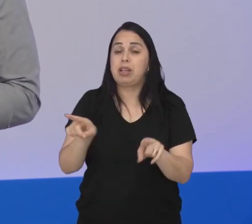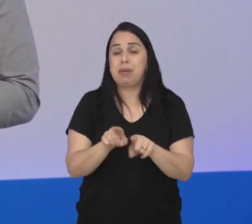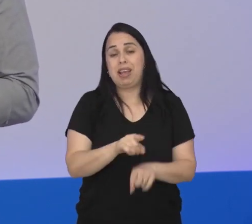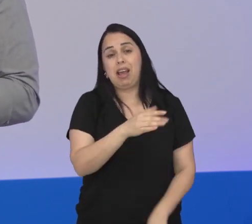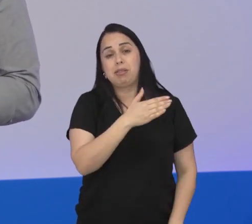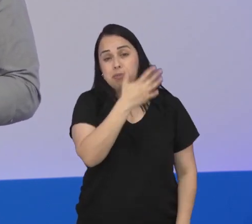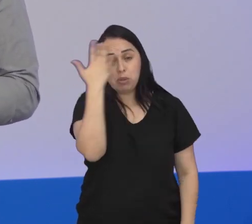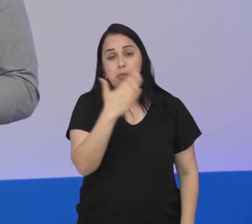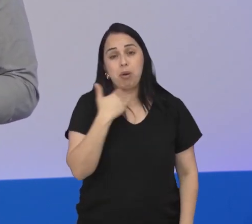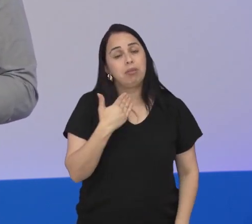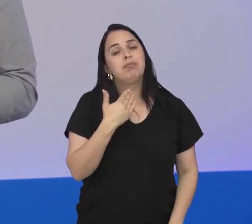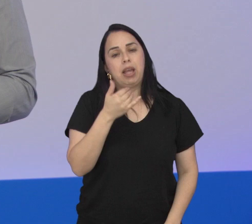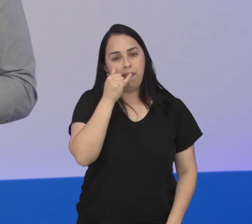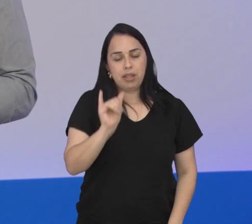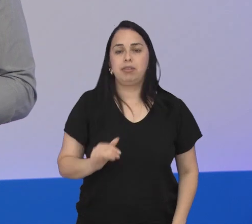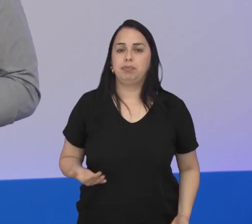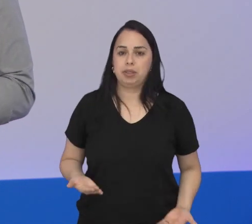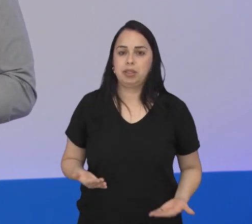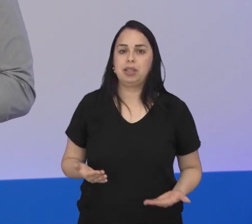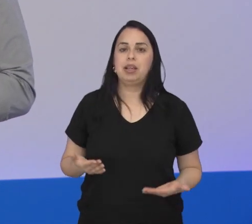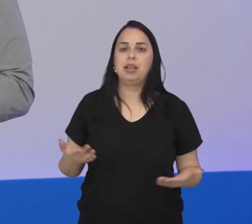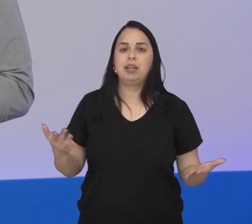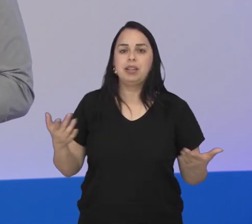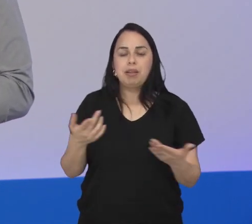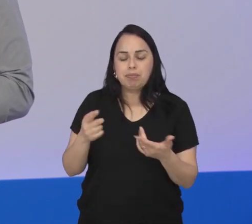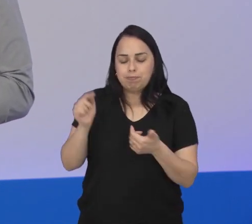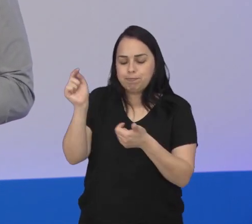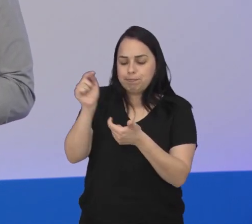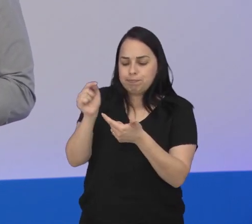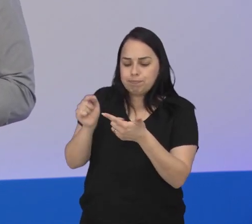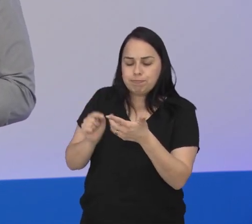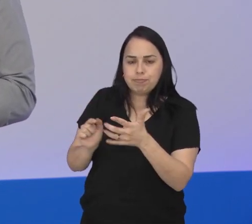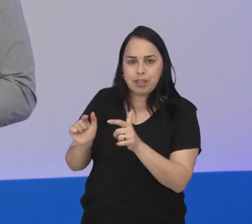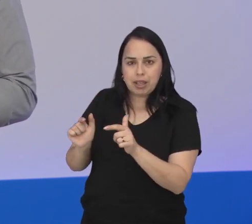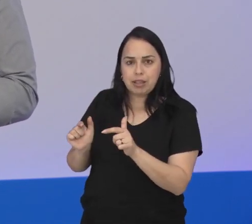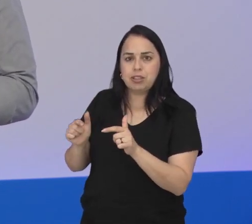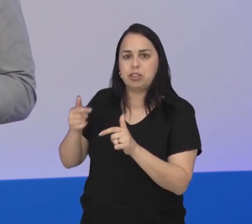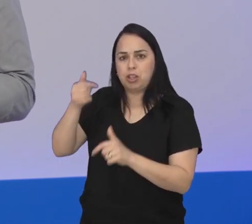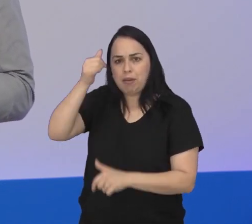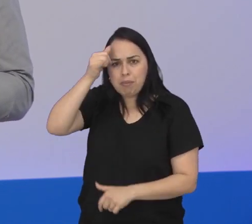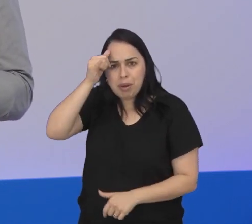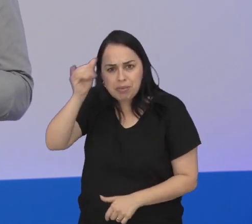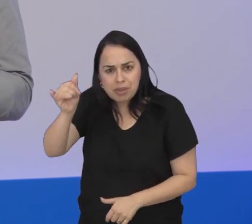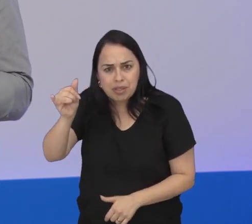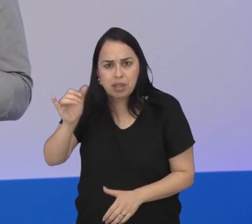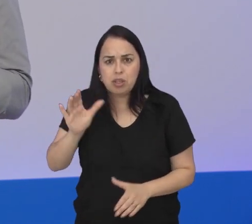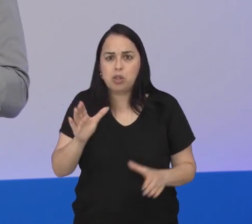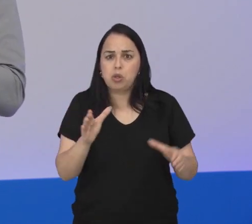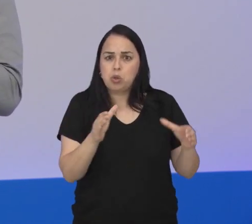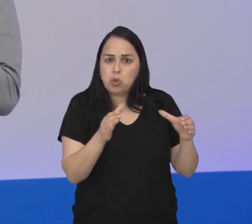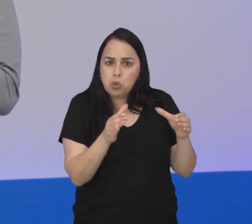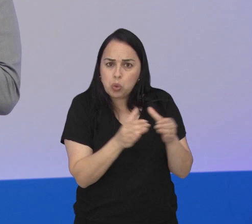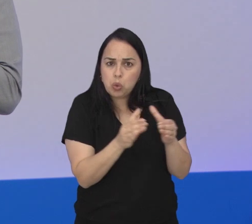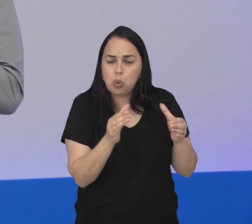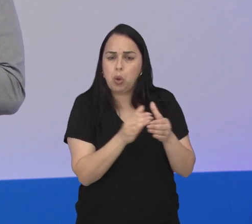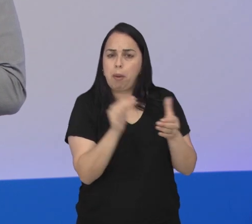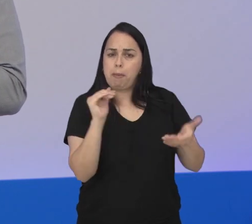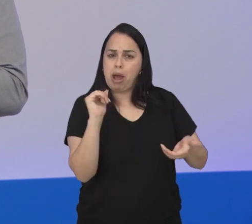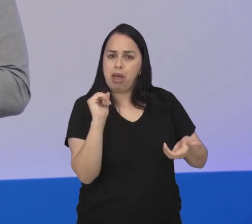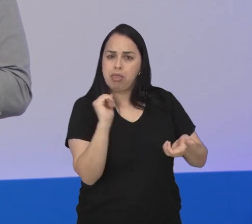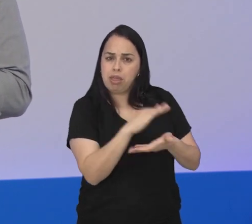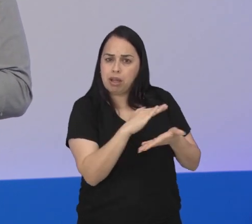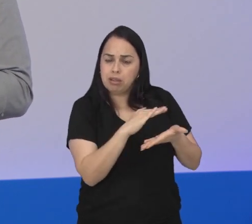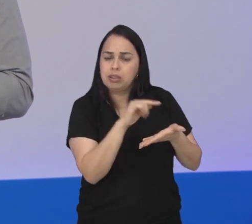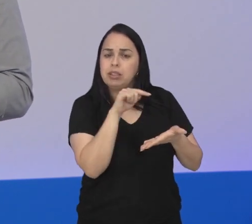perdas, principalmente a perda de uma vida. E como vimos na reportagem, o trabalho preventivo envolve inúmeras forças de